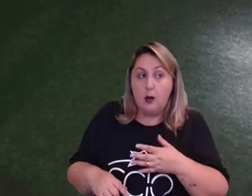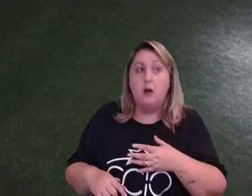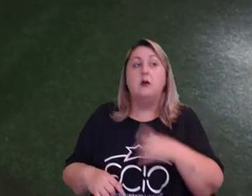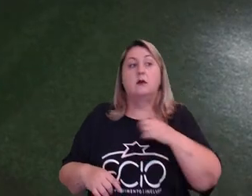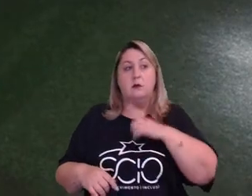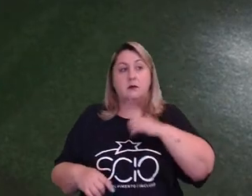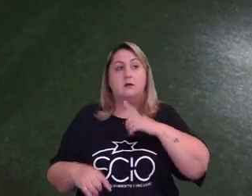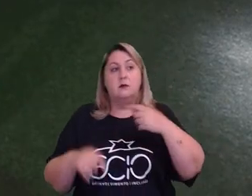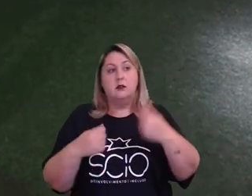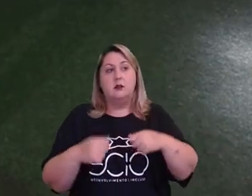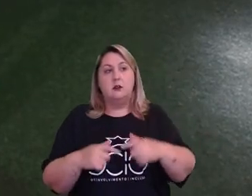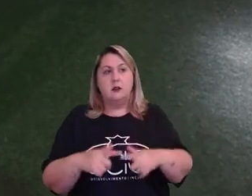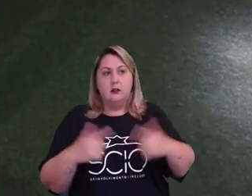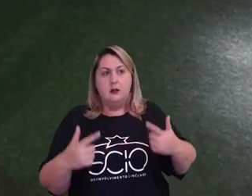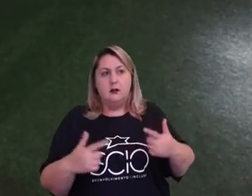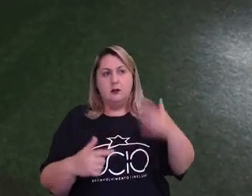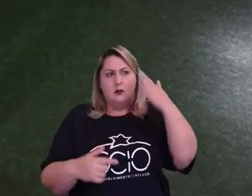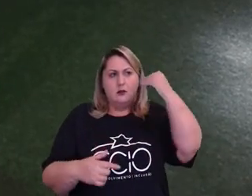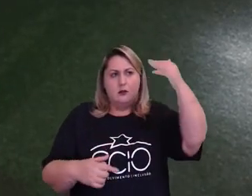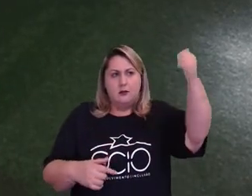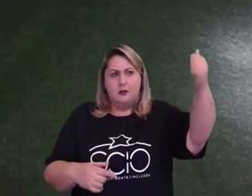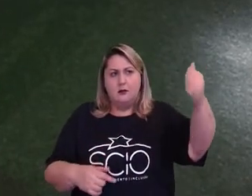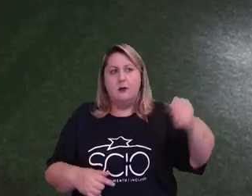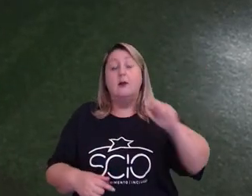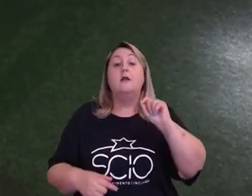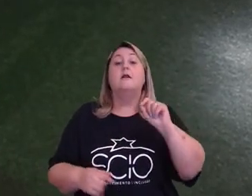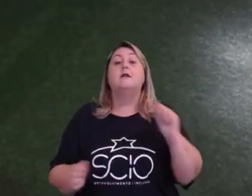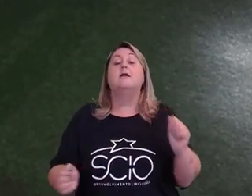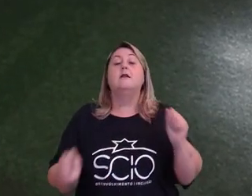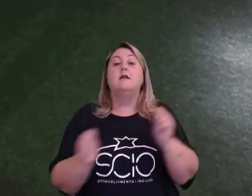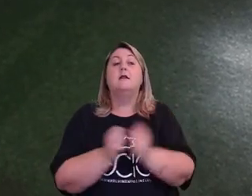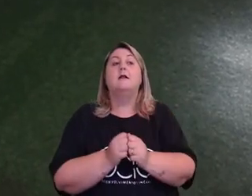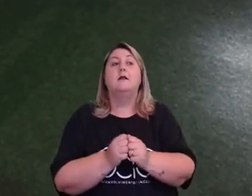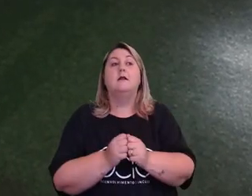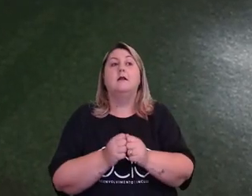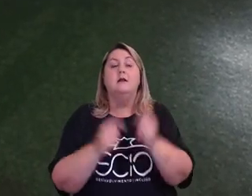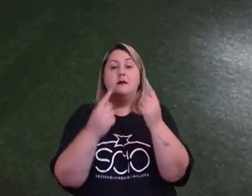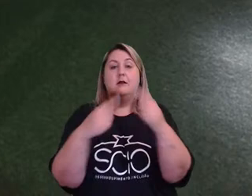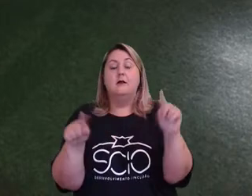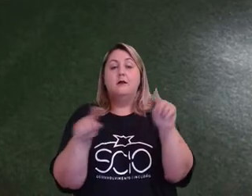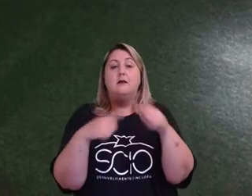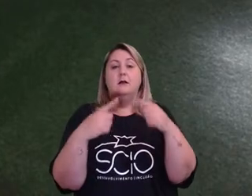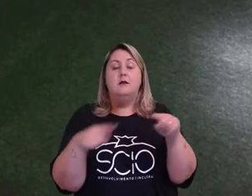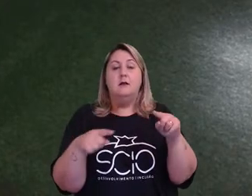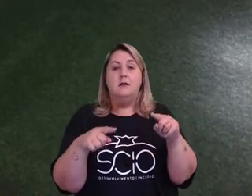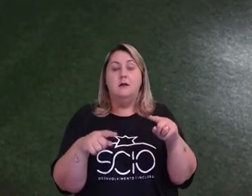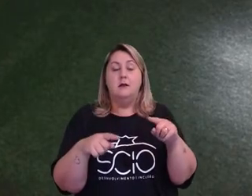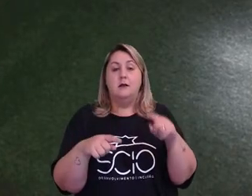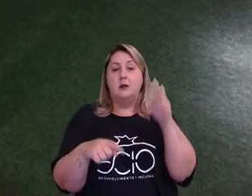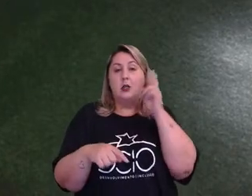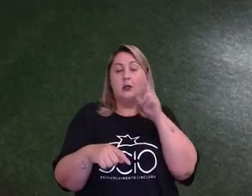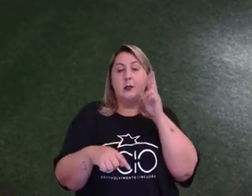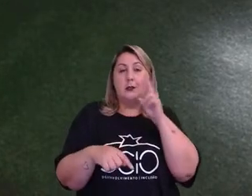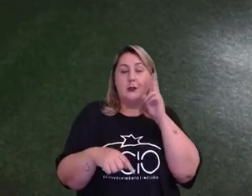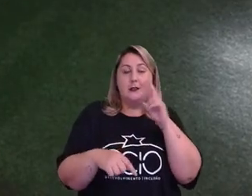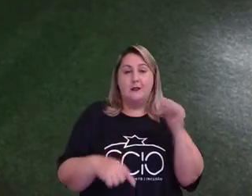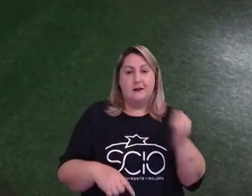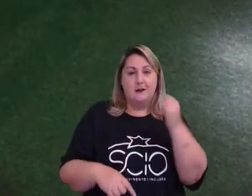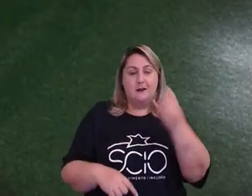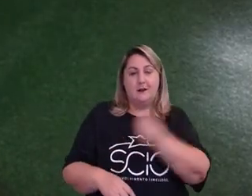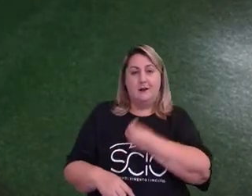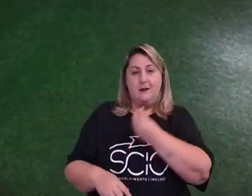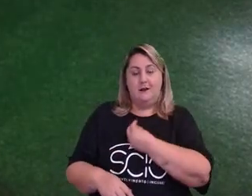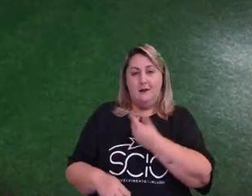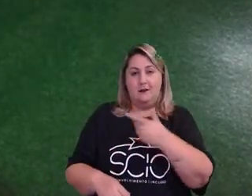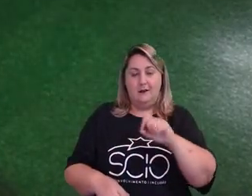aqui merece ou não merece fazer sucesso. Com vocês, essa música que fez a grande história, pelo menos da minha vida